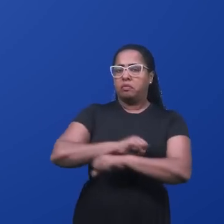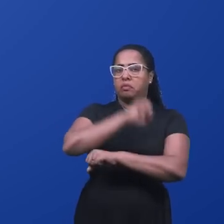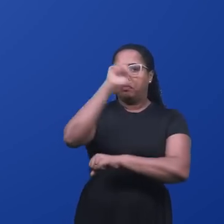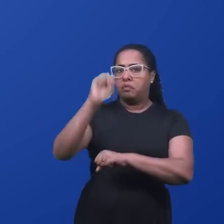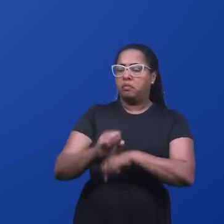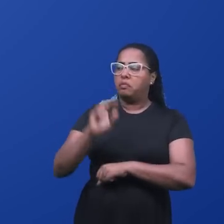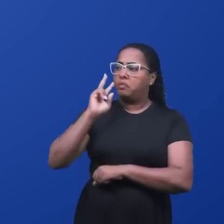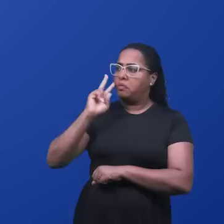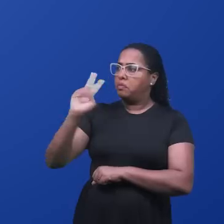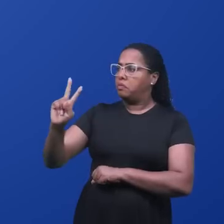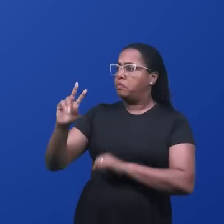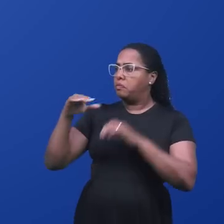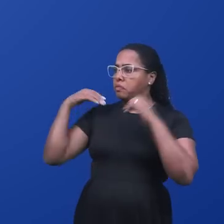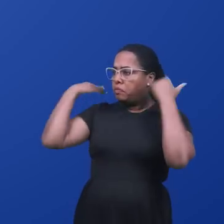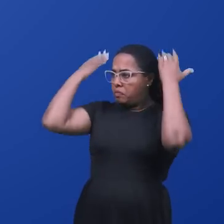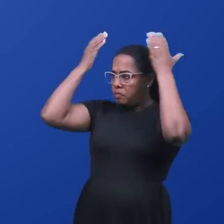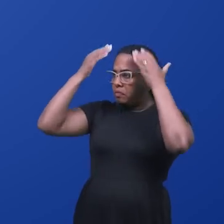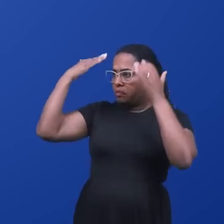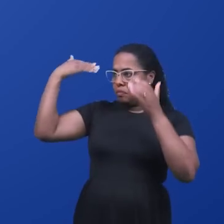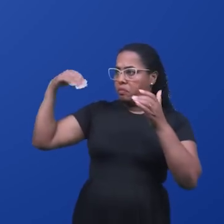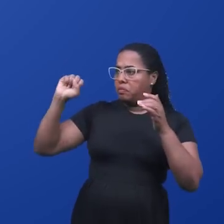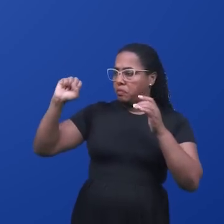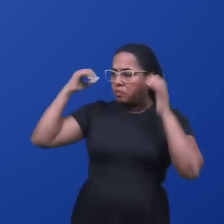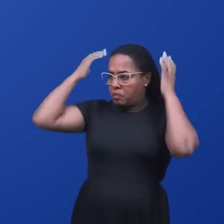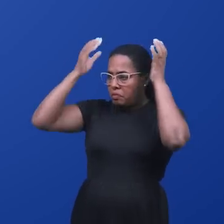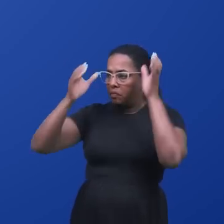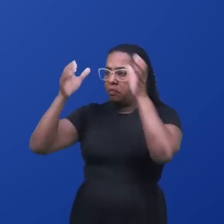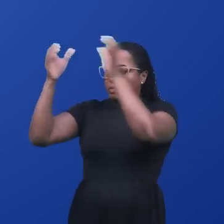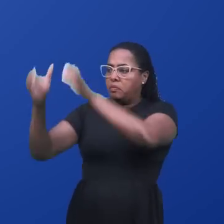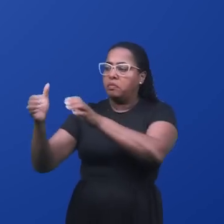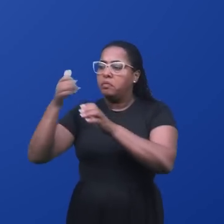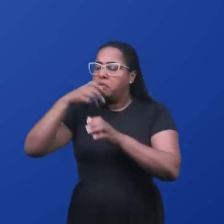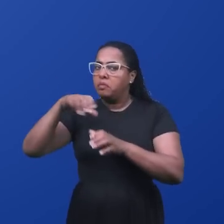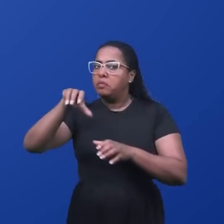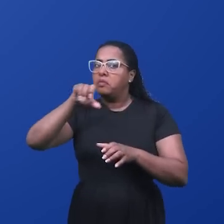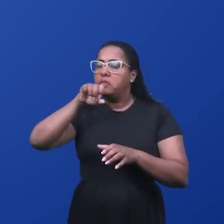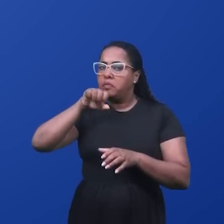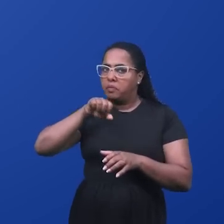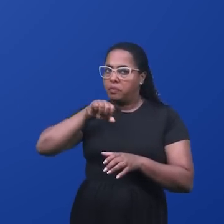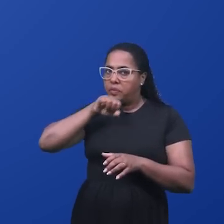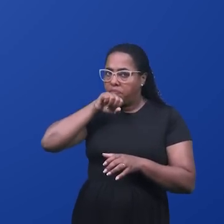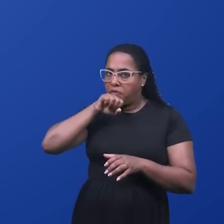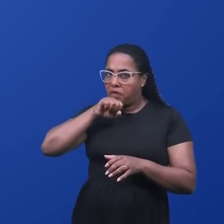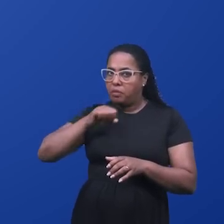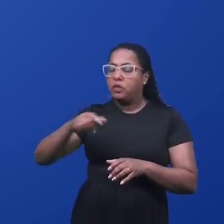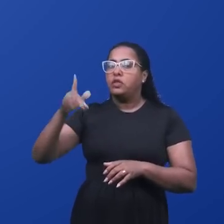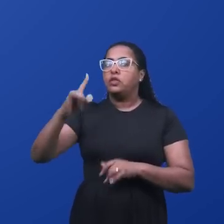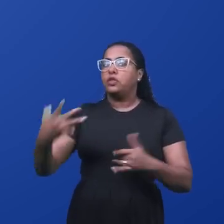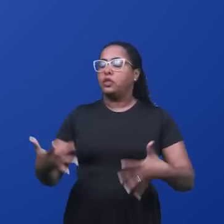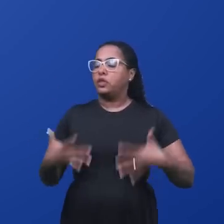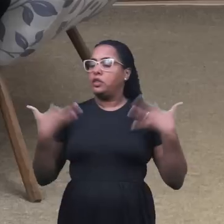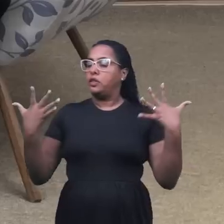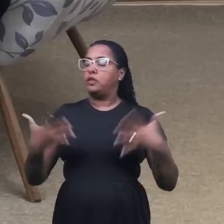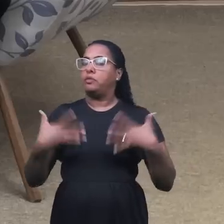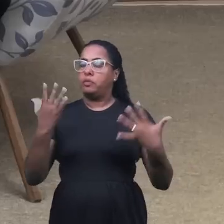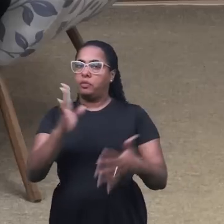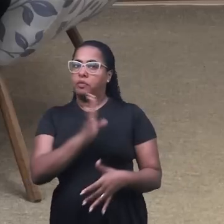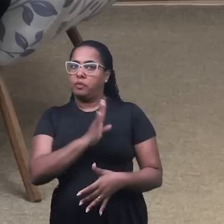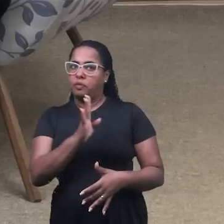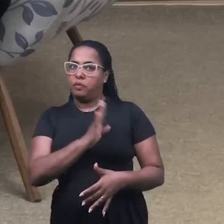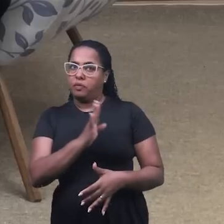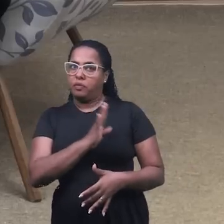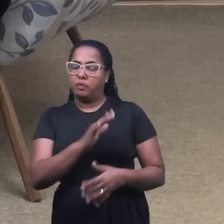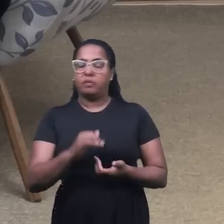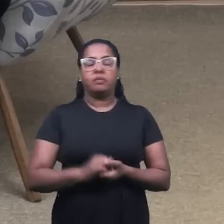com a coroa com que o coroou sua mãe no dia do seu desposório e no dia do júbilo do seu coração. Então, meus